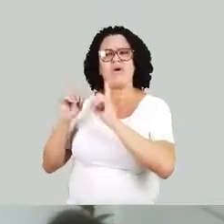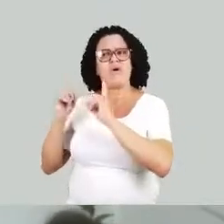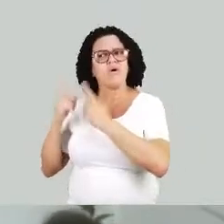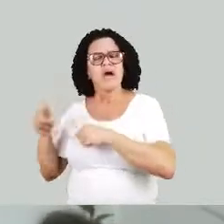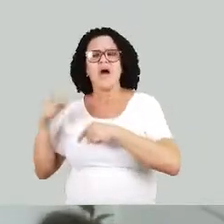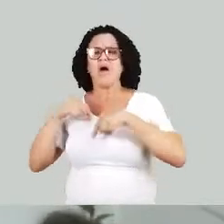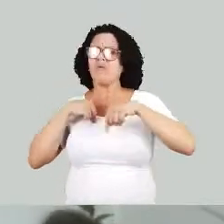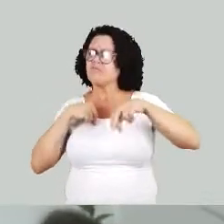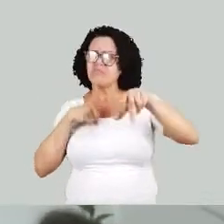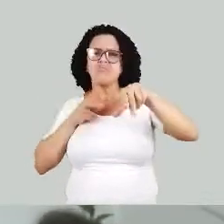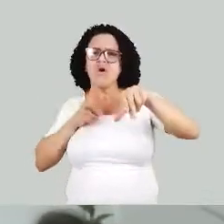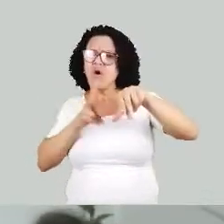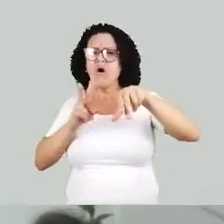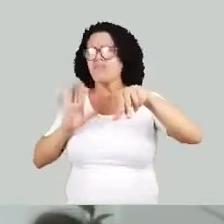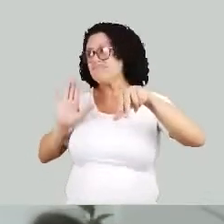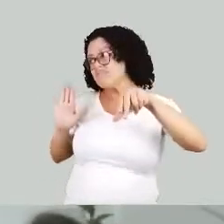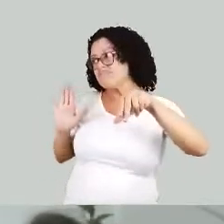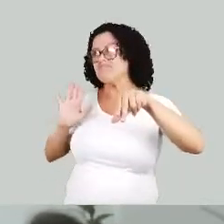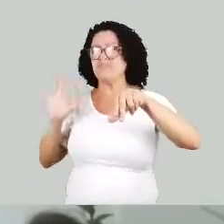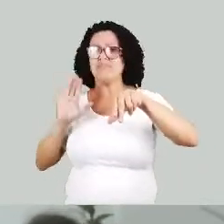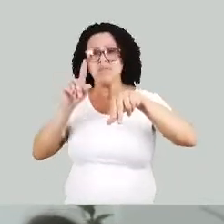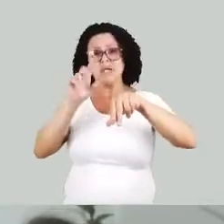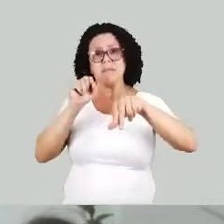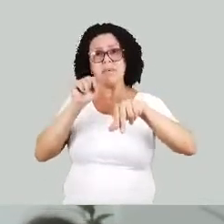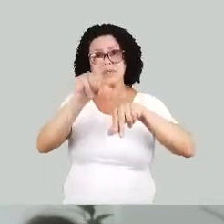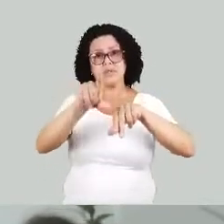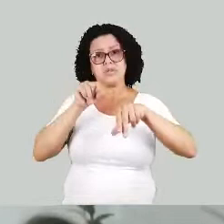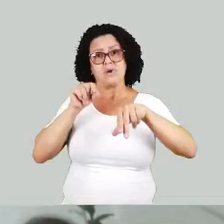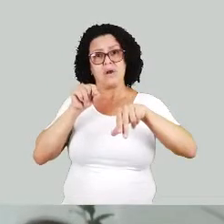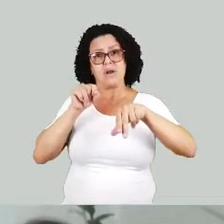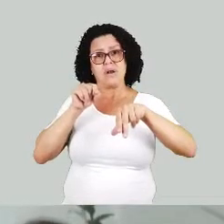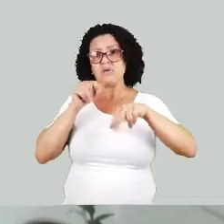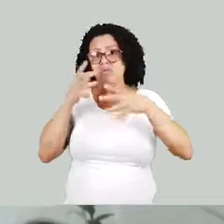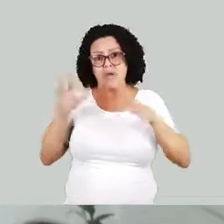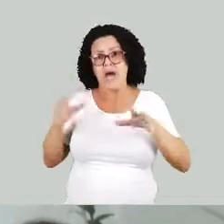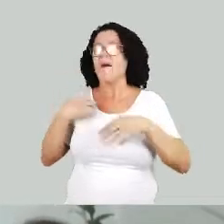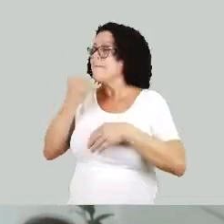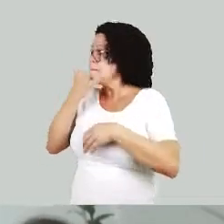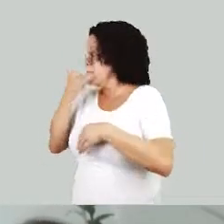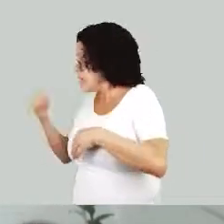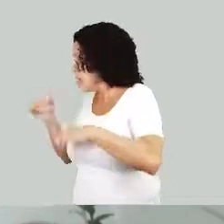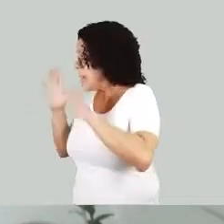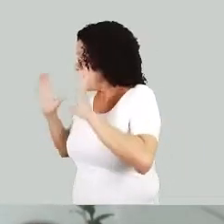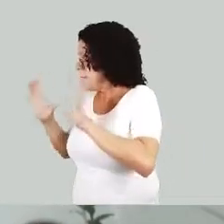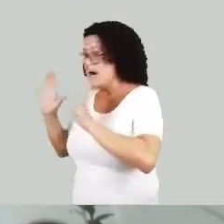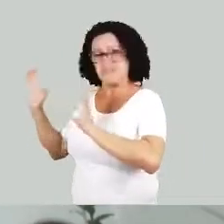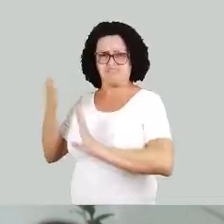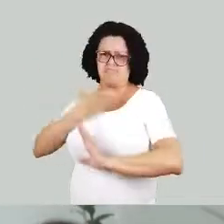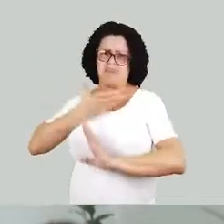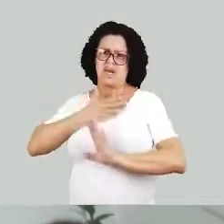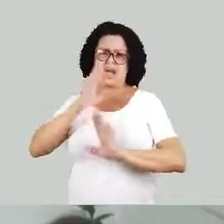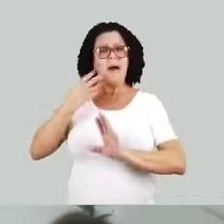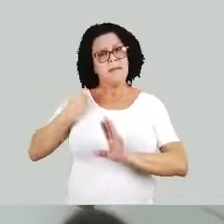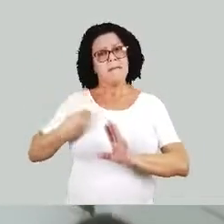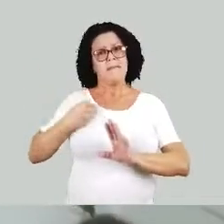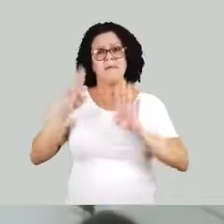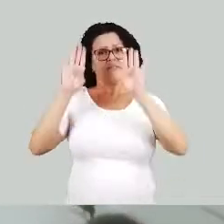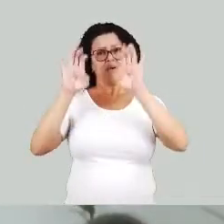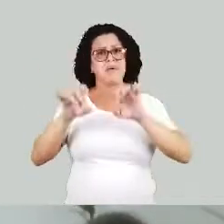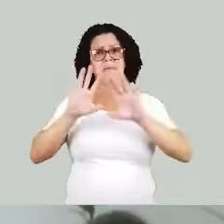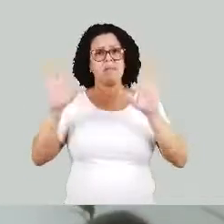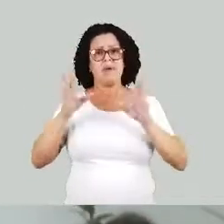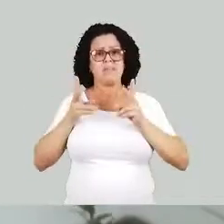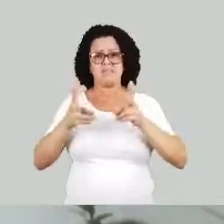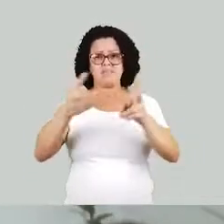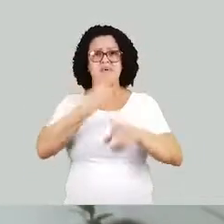seguir adiante. A gente pode escolher em não reconciliar, mas desde que a gente consiga viver e tocar a